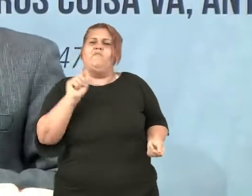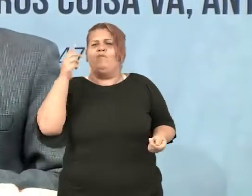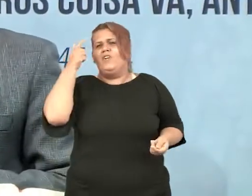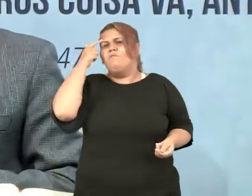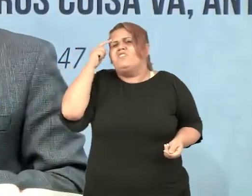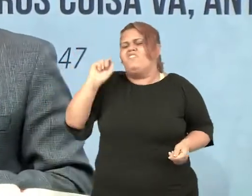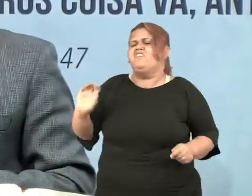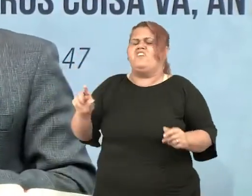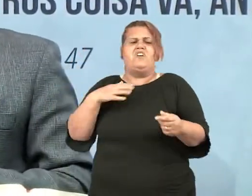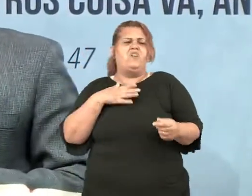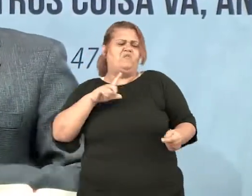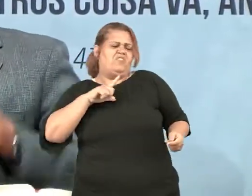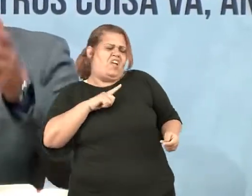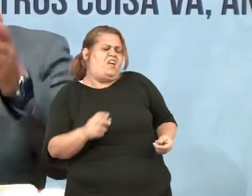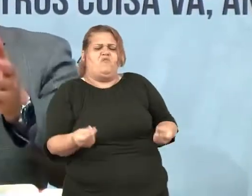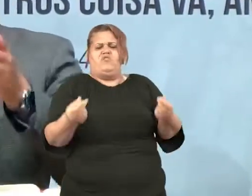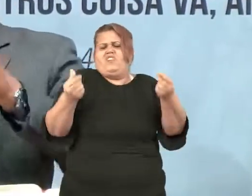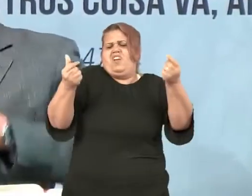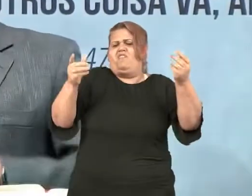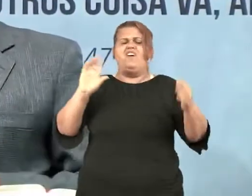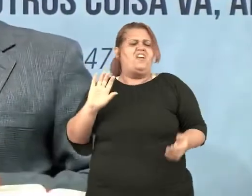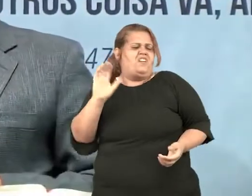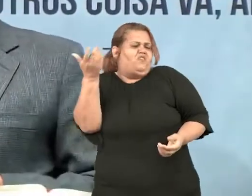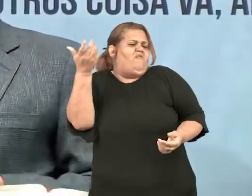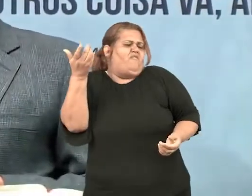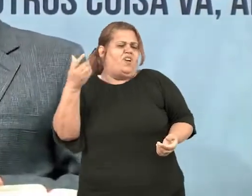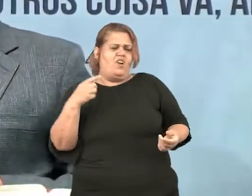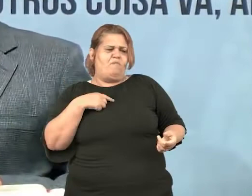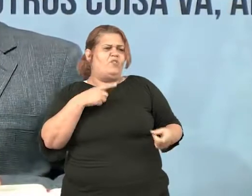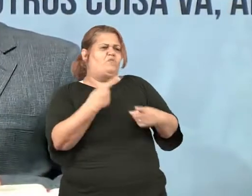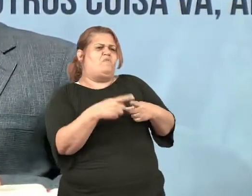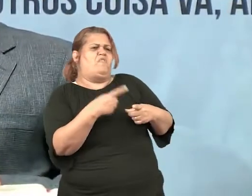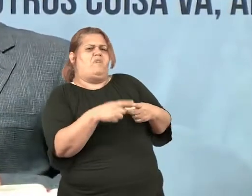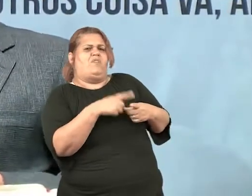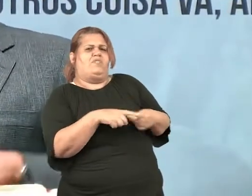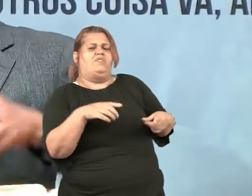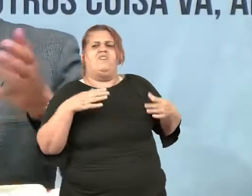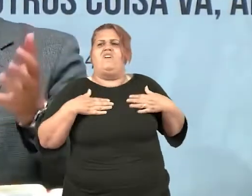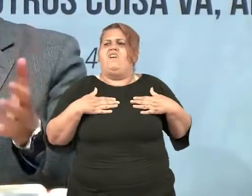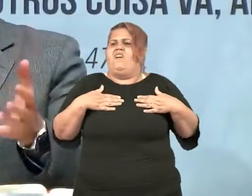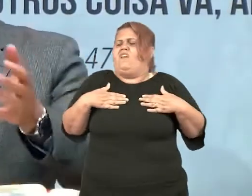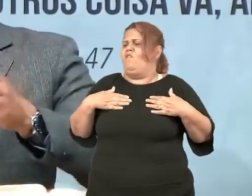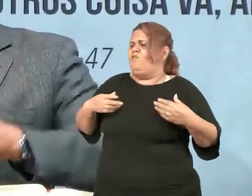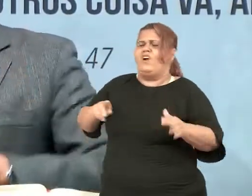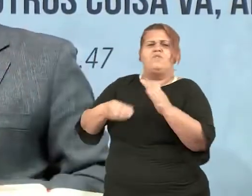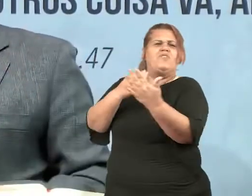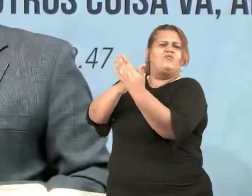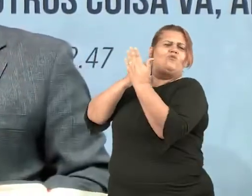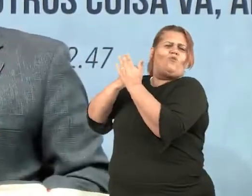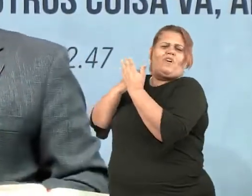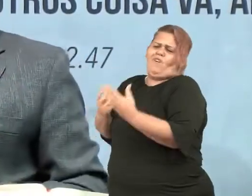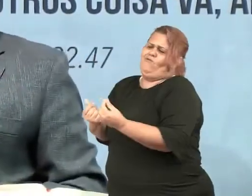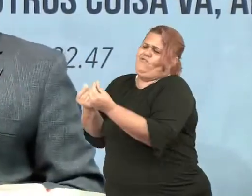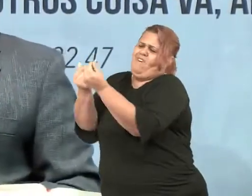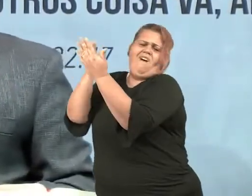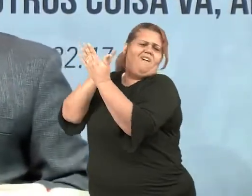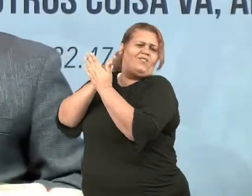problema, vai atendê-lo na hora da sua necessidade, vai socorrê-lo na hora da sua